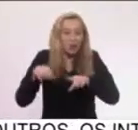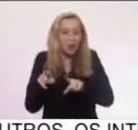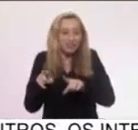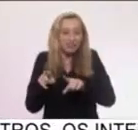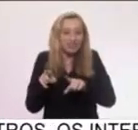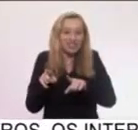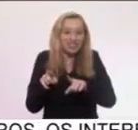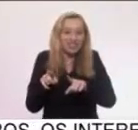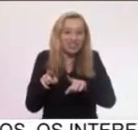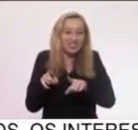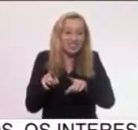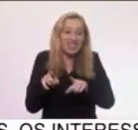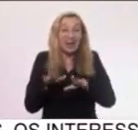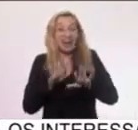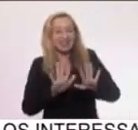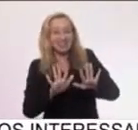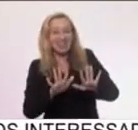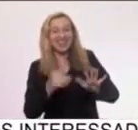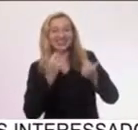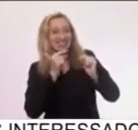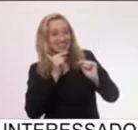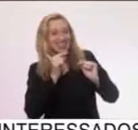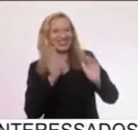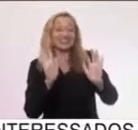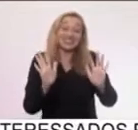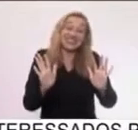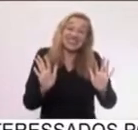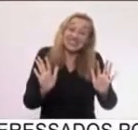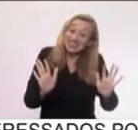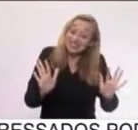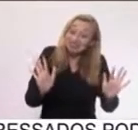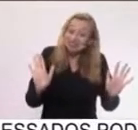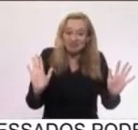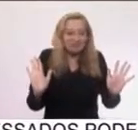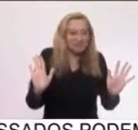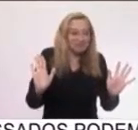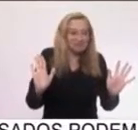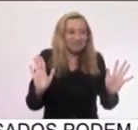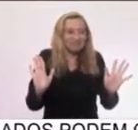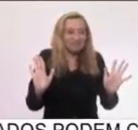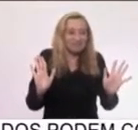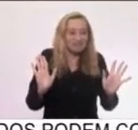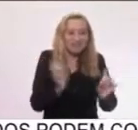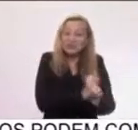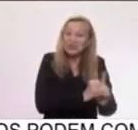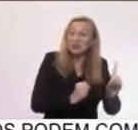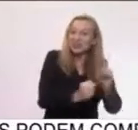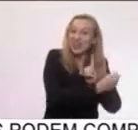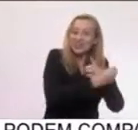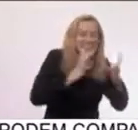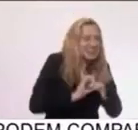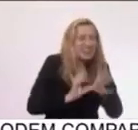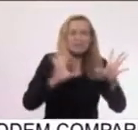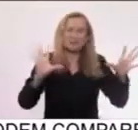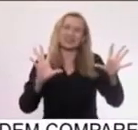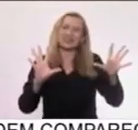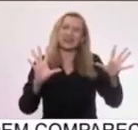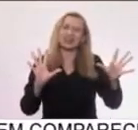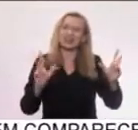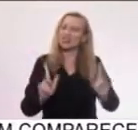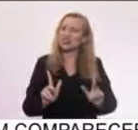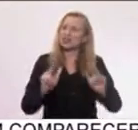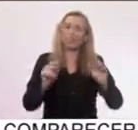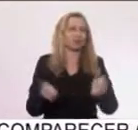contraditoriamente e até de forma muito engraçada, ele traz o socialismo e a liberdade ao mesmo